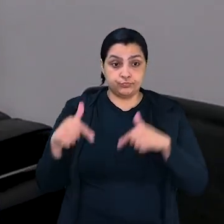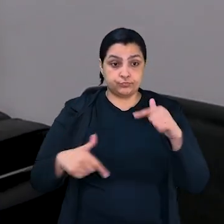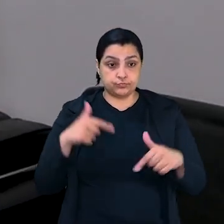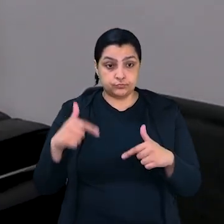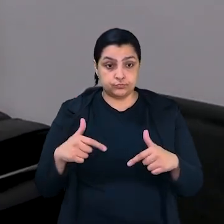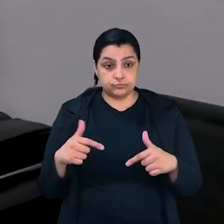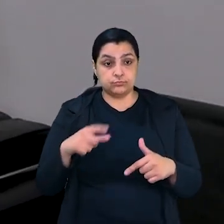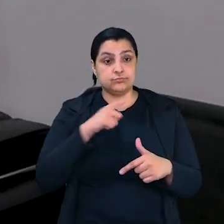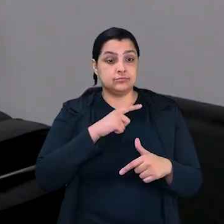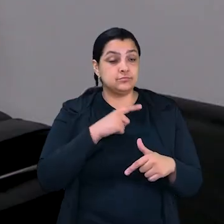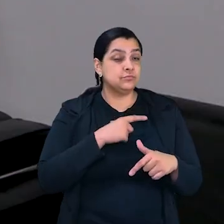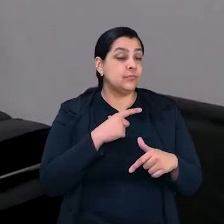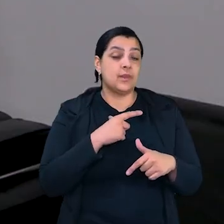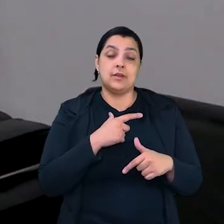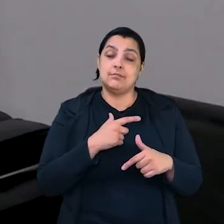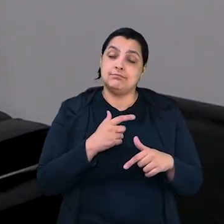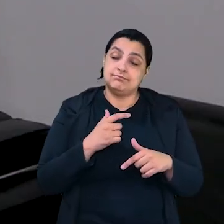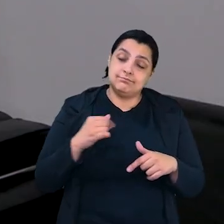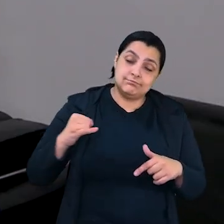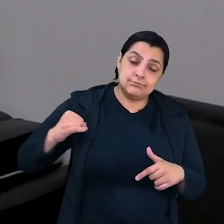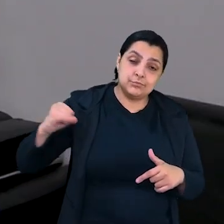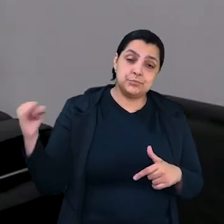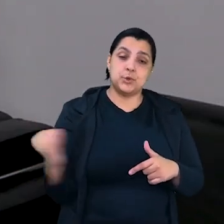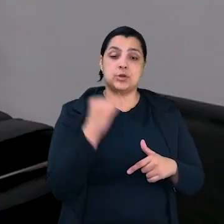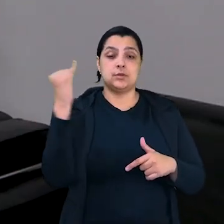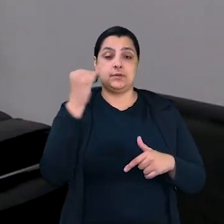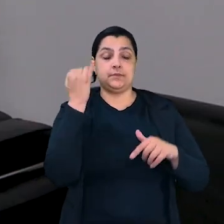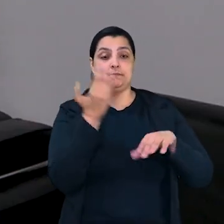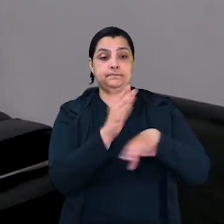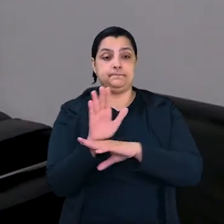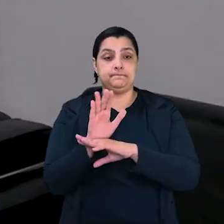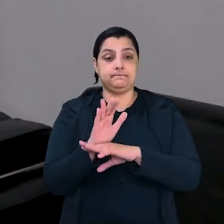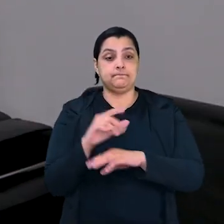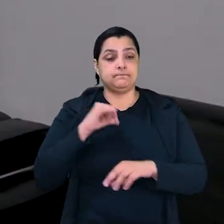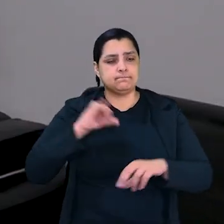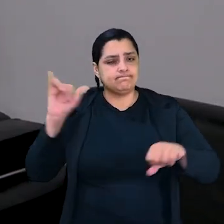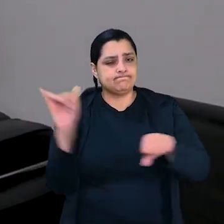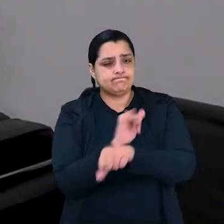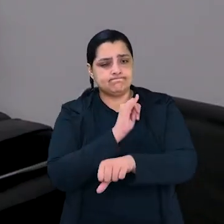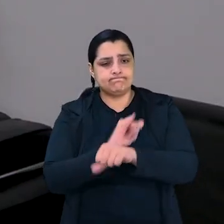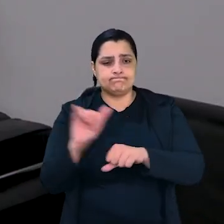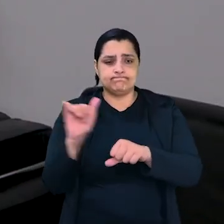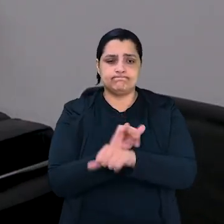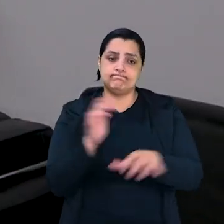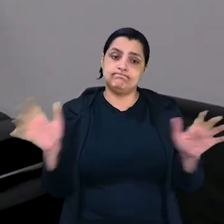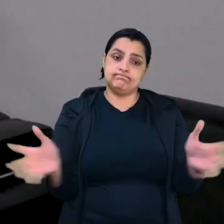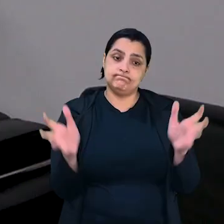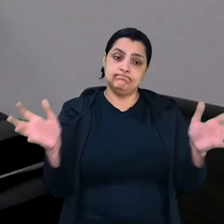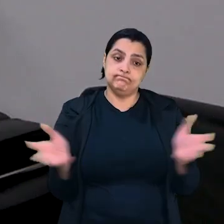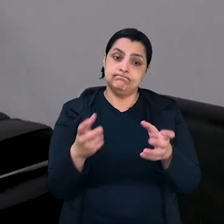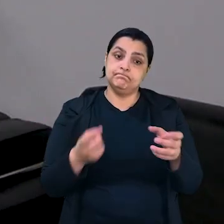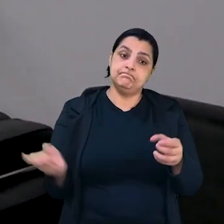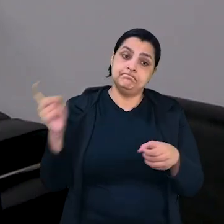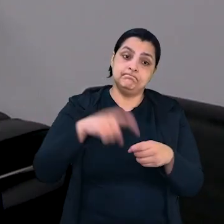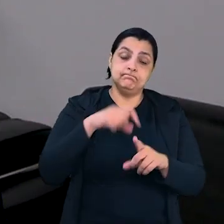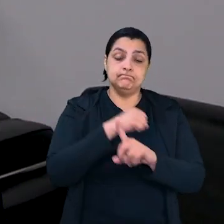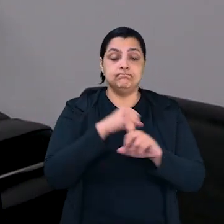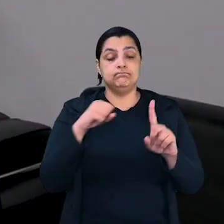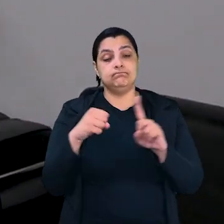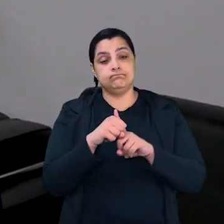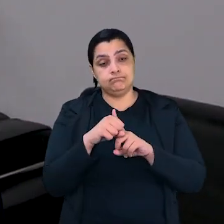do mundo do trabalho tem uma contribuição relevantíssima, meios e modos de promover